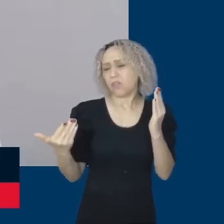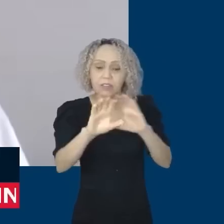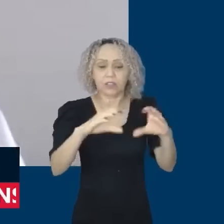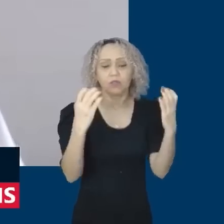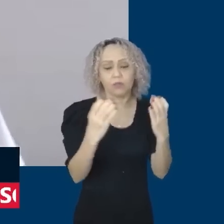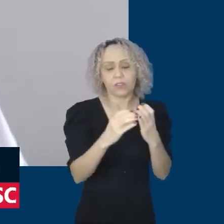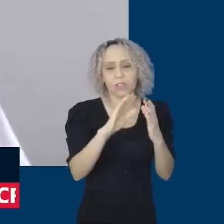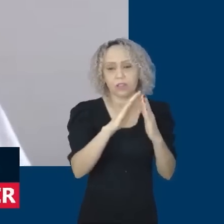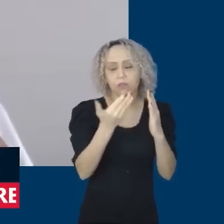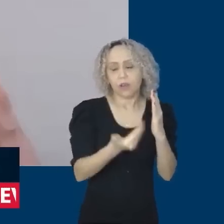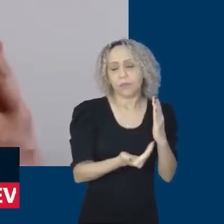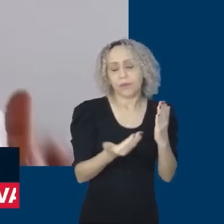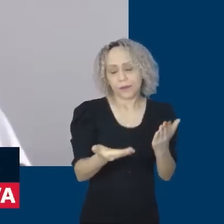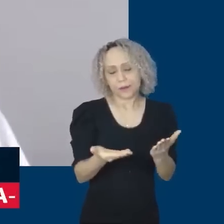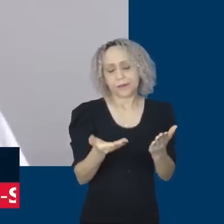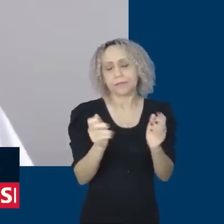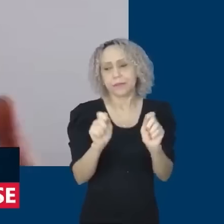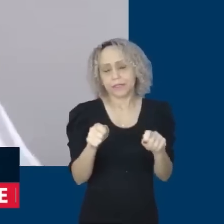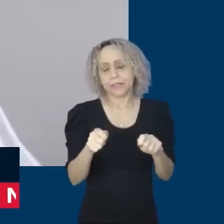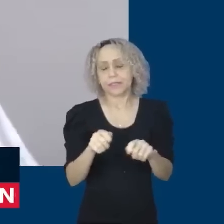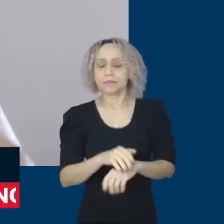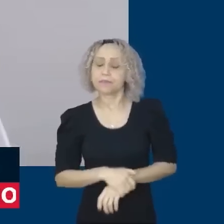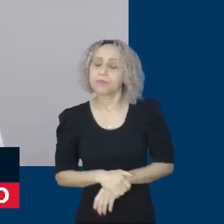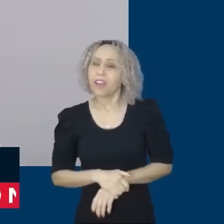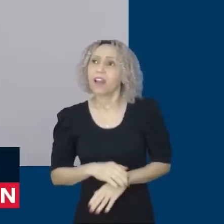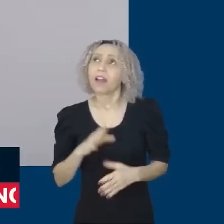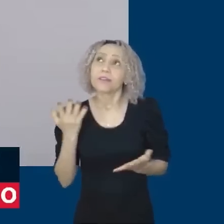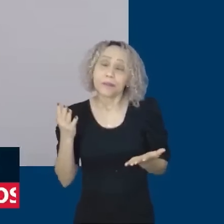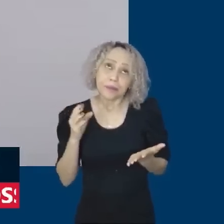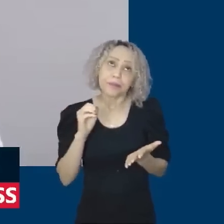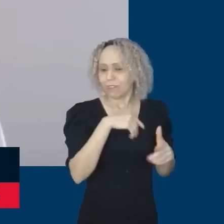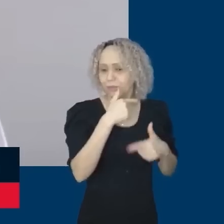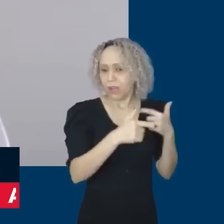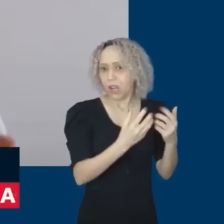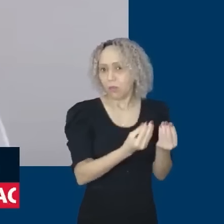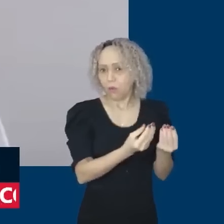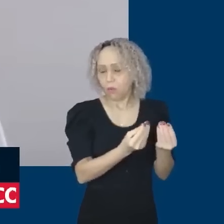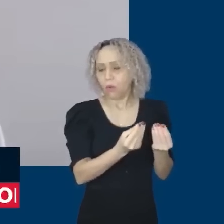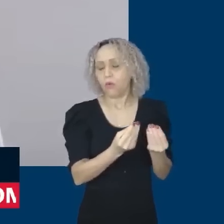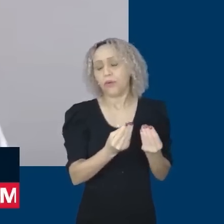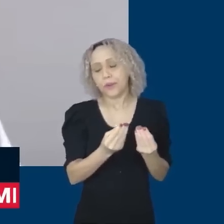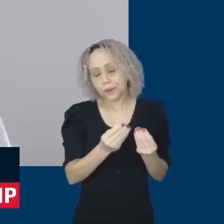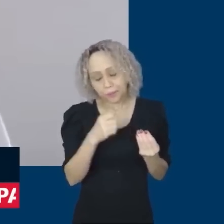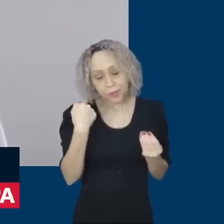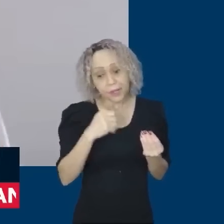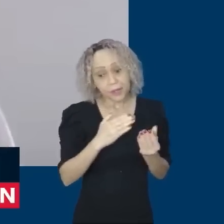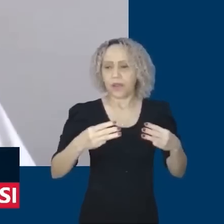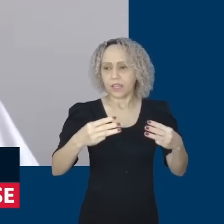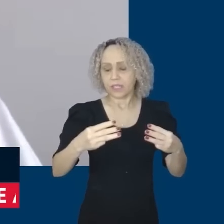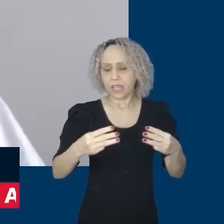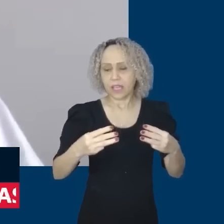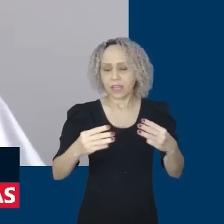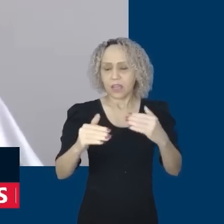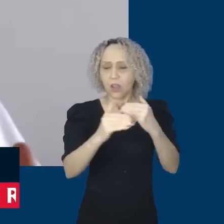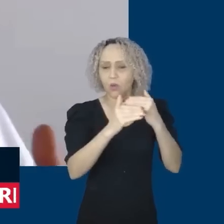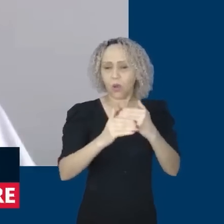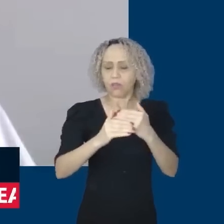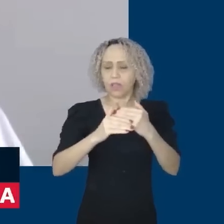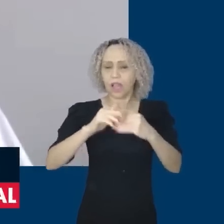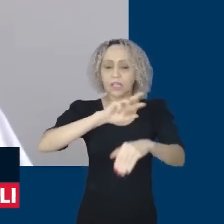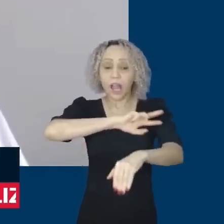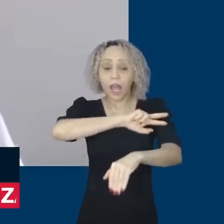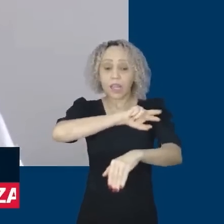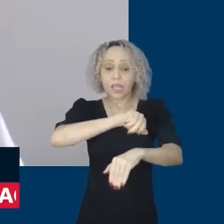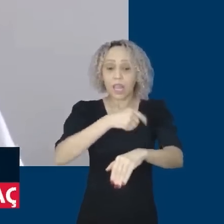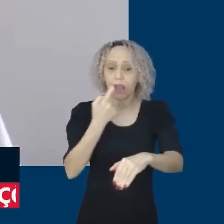quilombolas. Acho que fizemos muito. Está aí o Ministério dos Direitos Humanos, está aí o Ministério da Igualdade Racial. Então, estamos